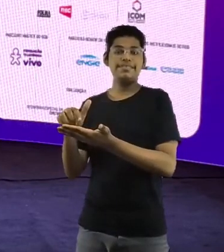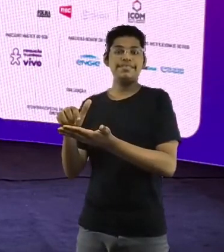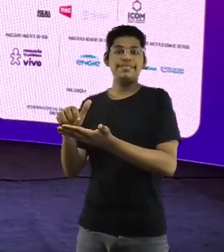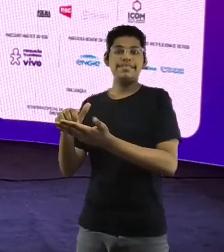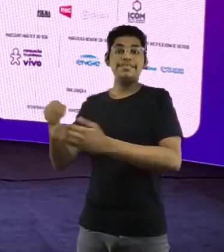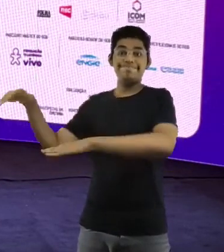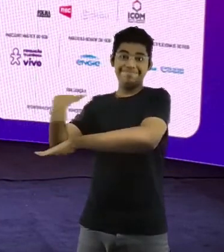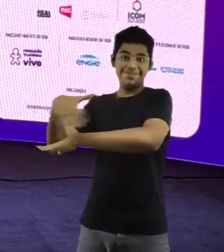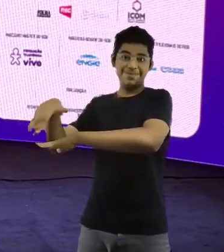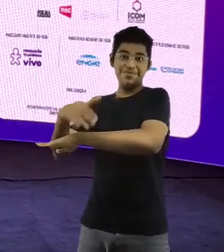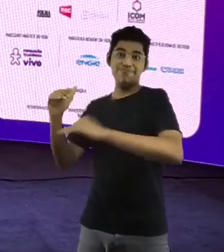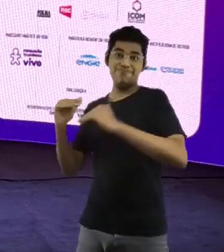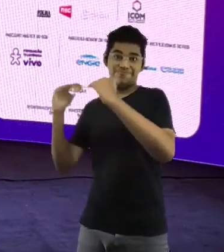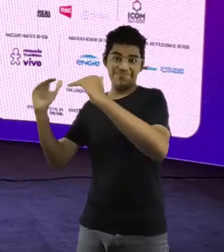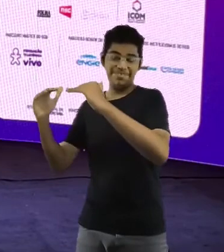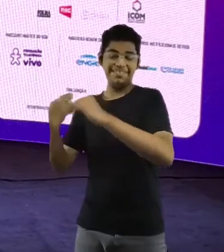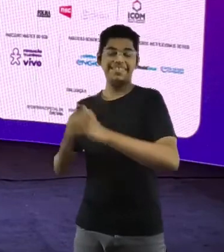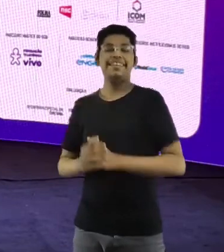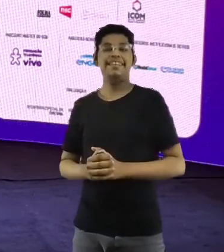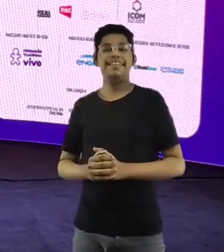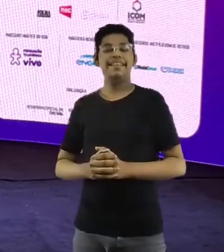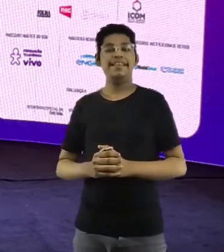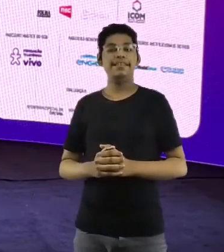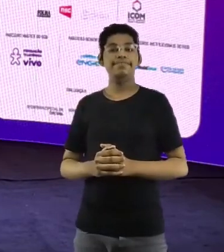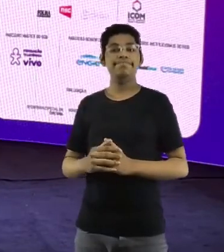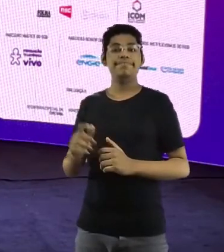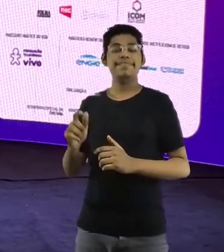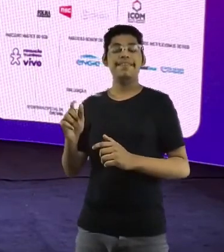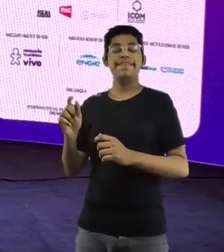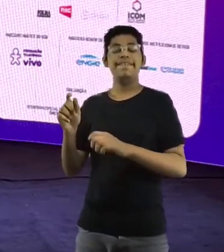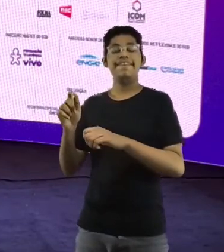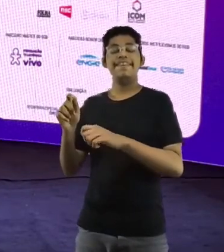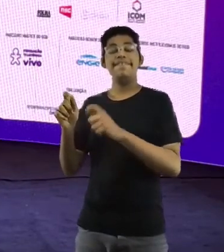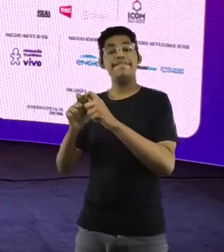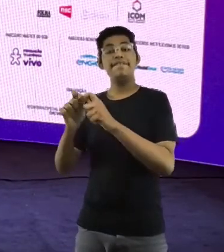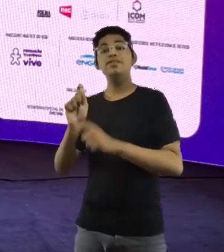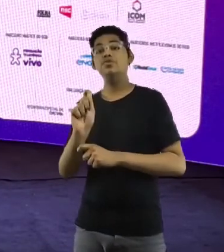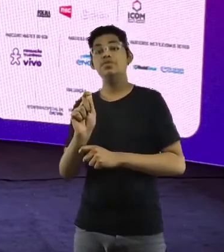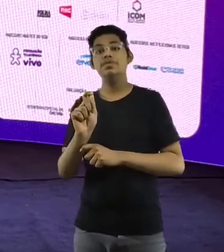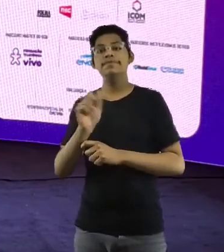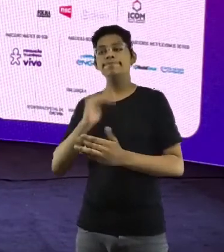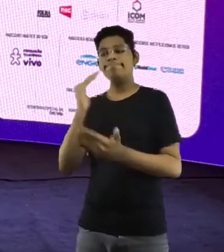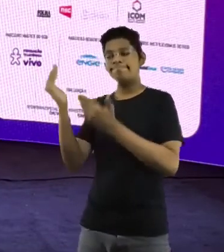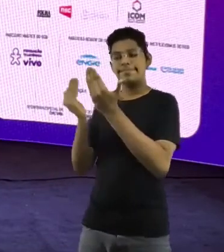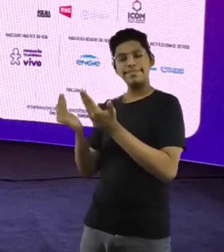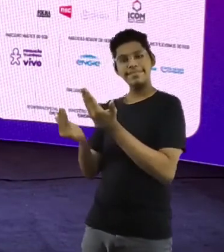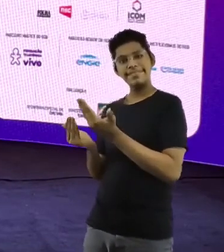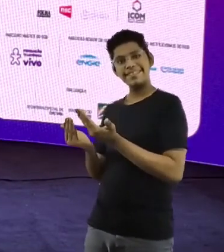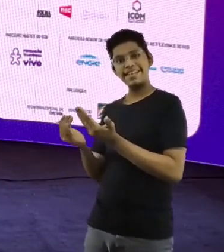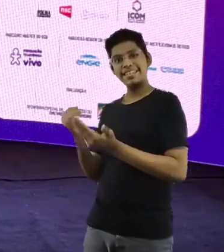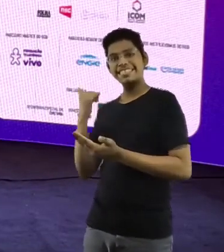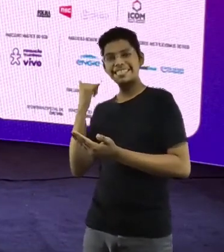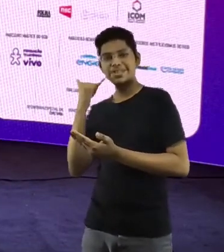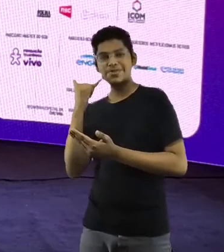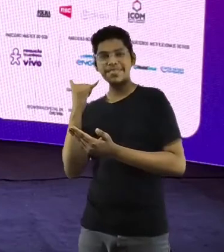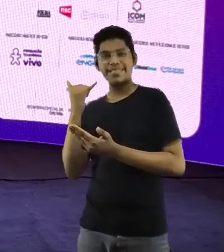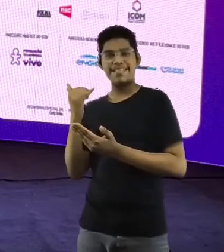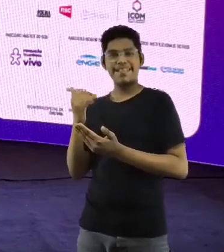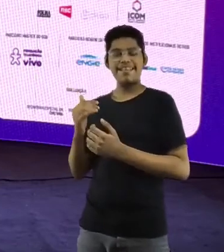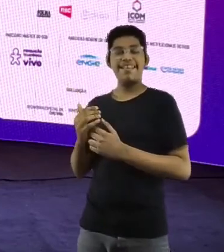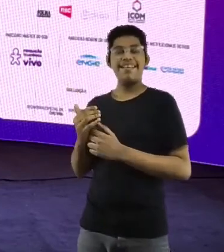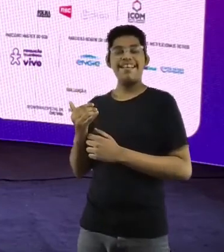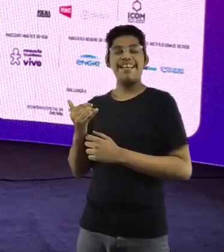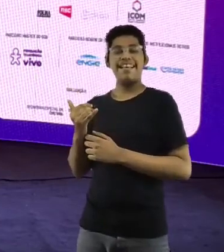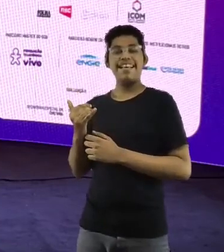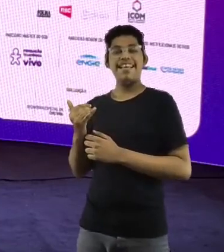fazer? A gente consegue analisar se o celular que está abrindo aquela conta transita